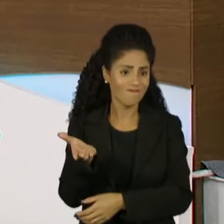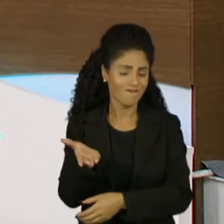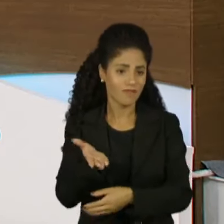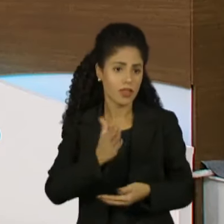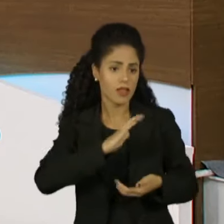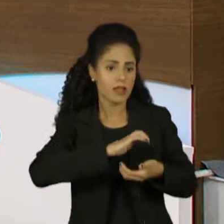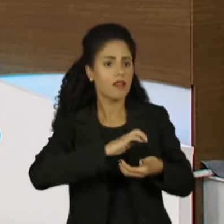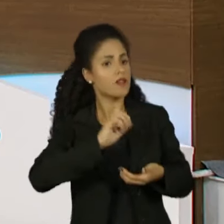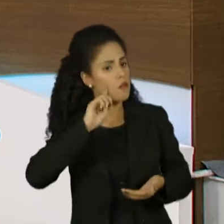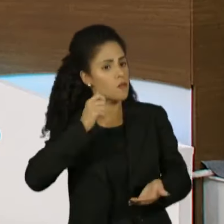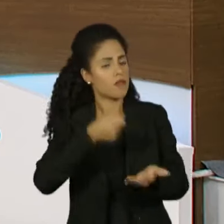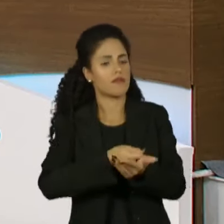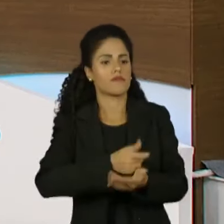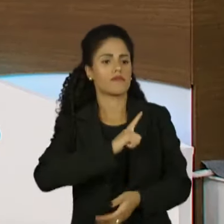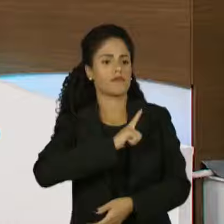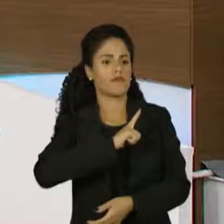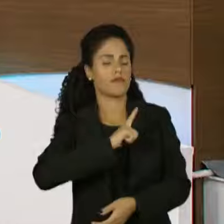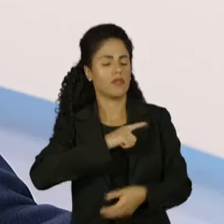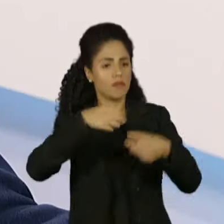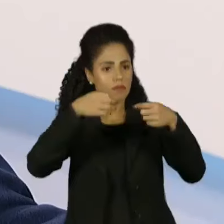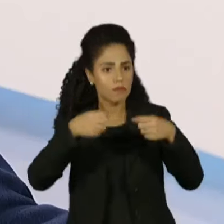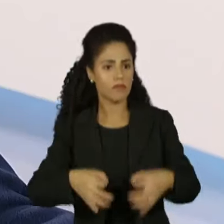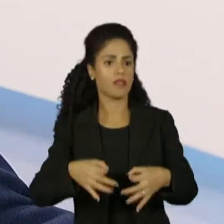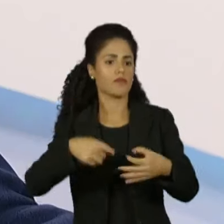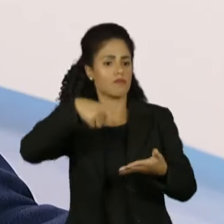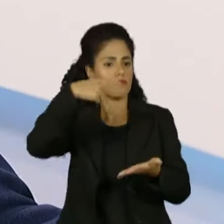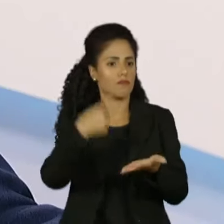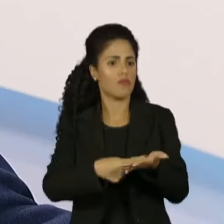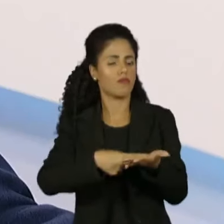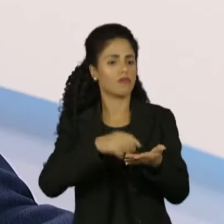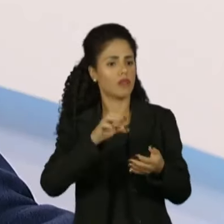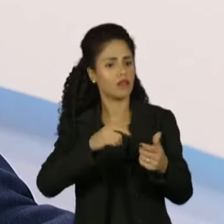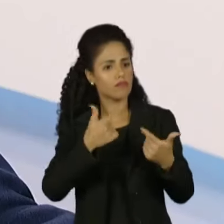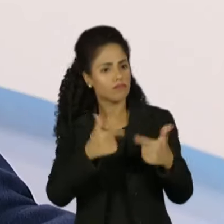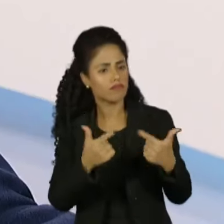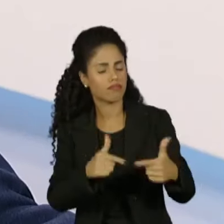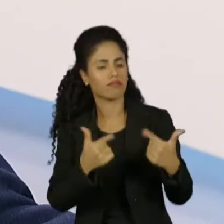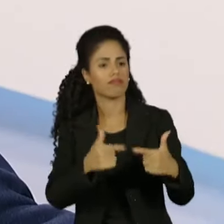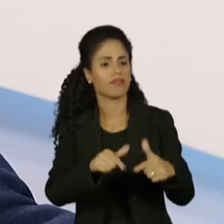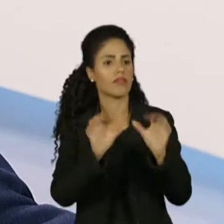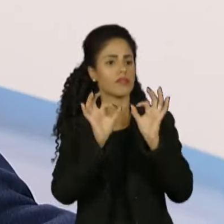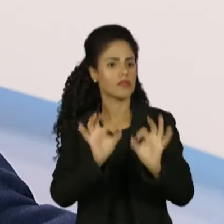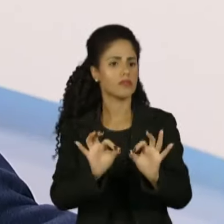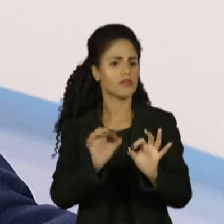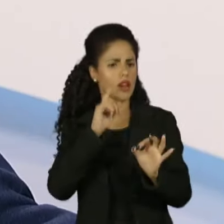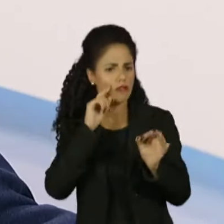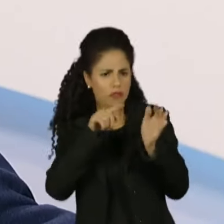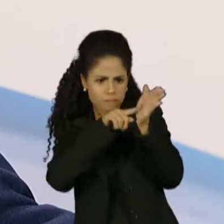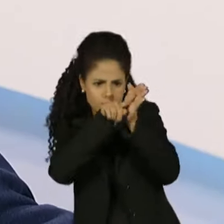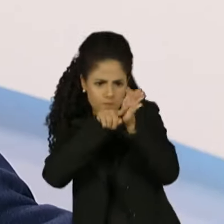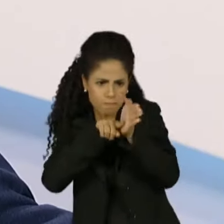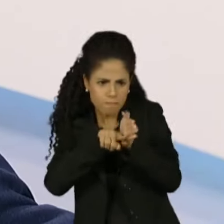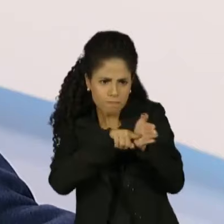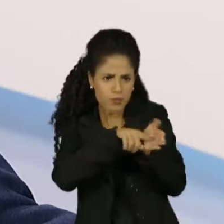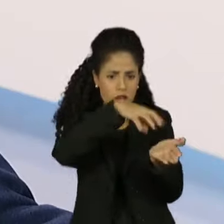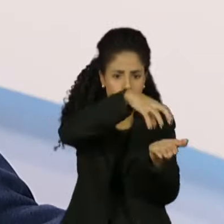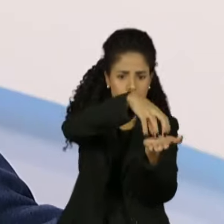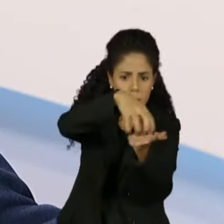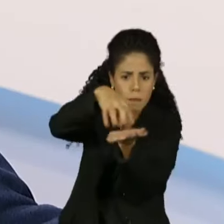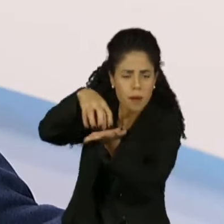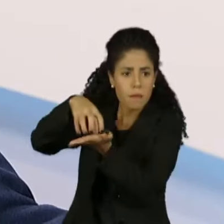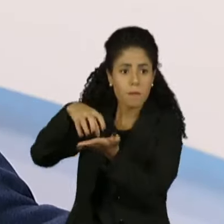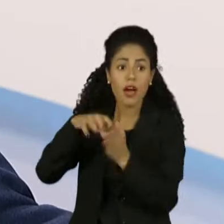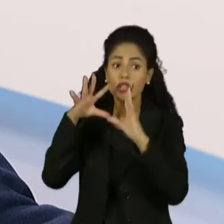Congresso, que tem a obrigação e tem a missão constitucional de fazer esse trabalho, né, de fiscalização dos órgãos de